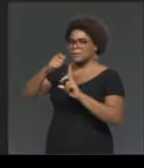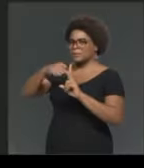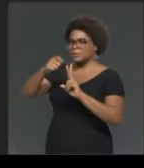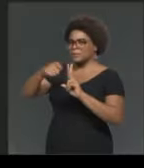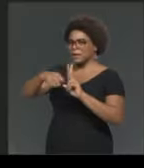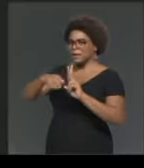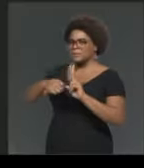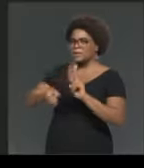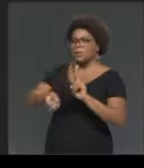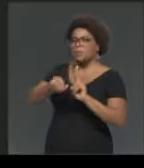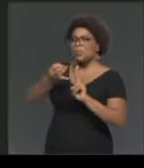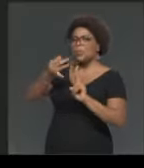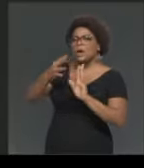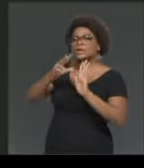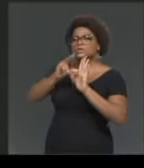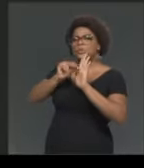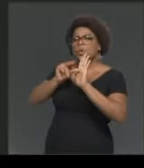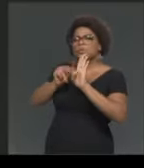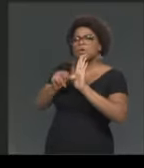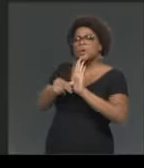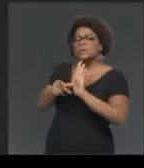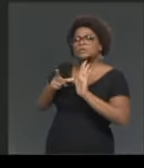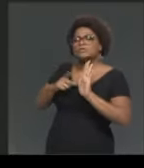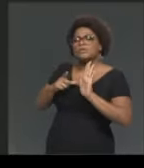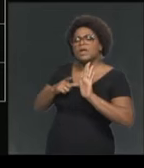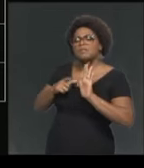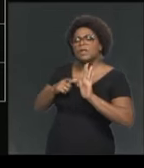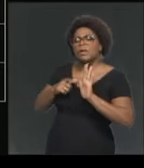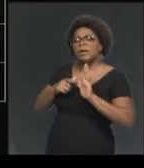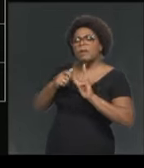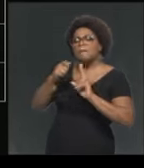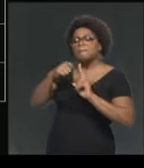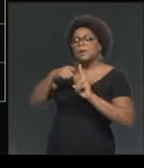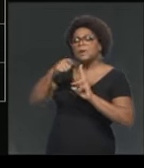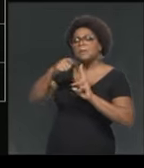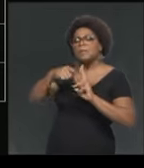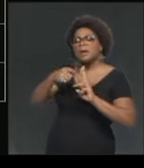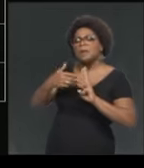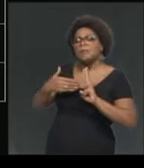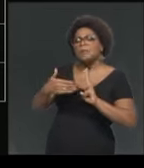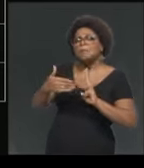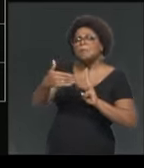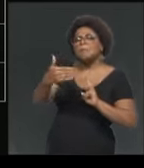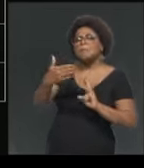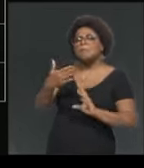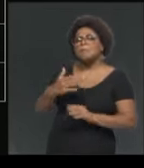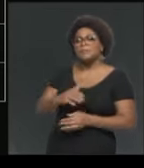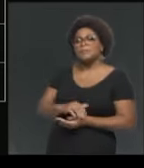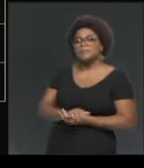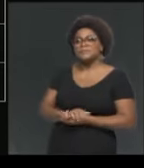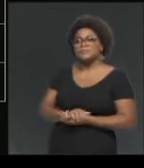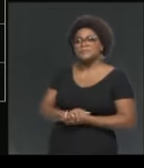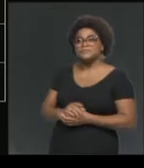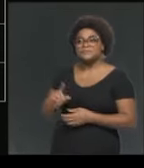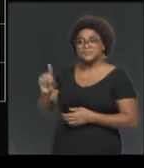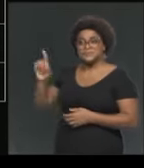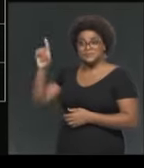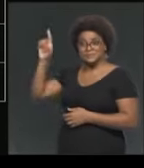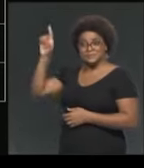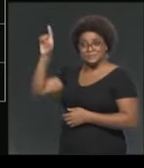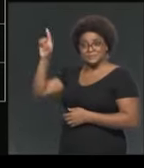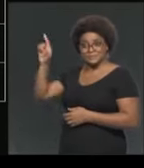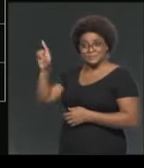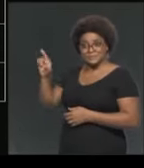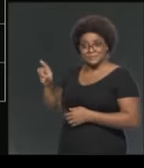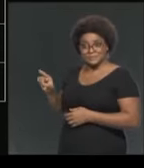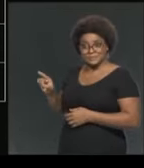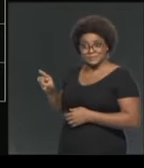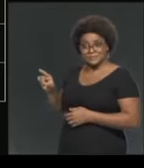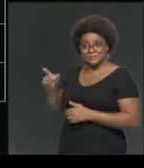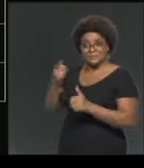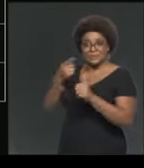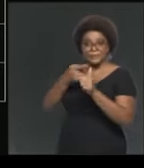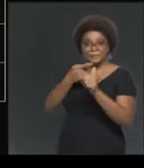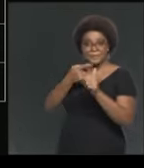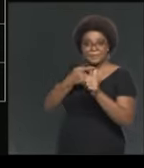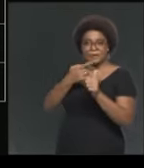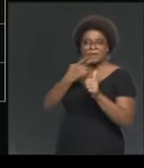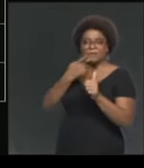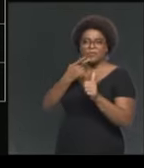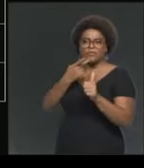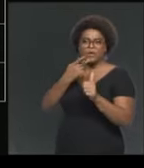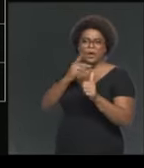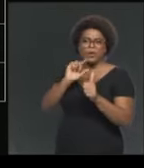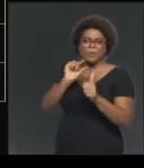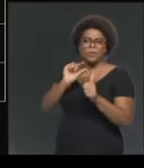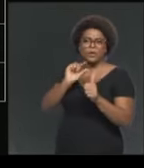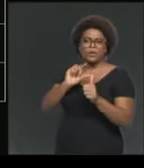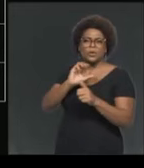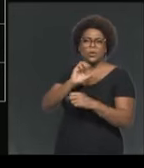serão abordados ao longo deste bimestre? Bom, eu vou falar um pouco de operações, né?